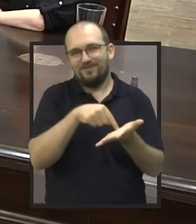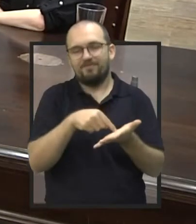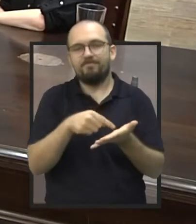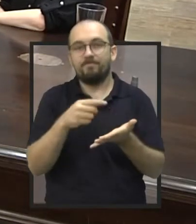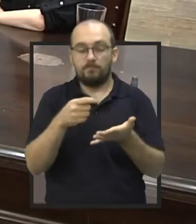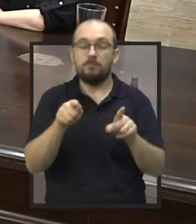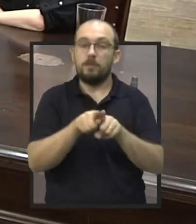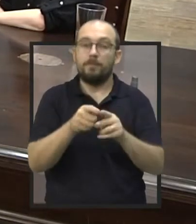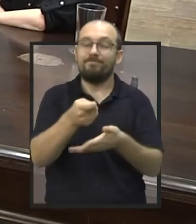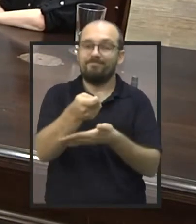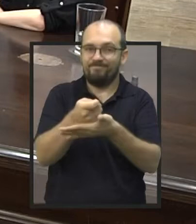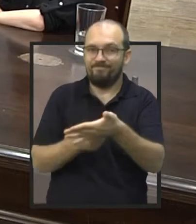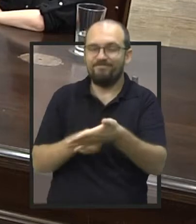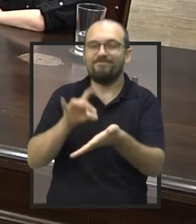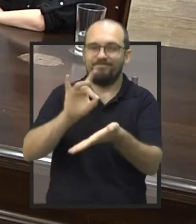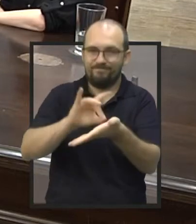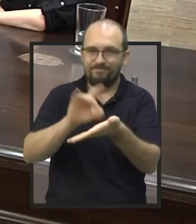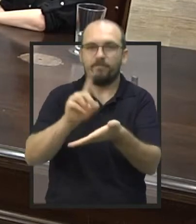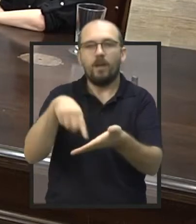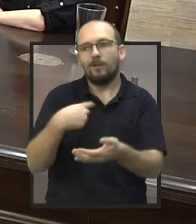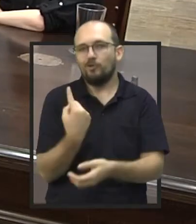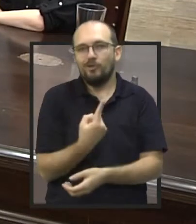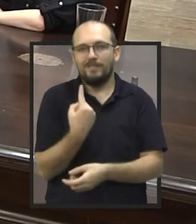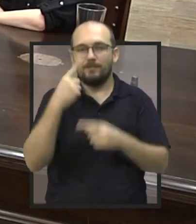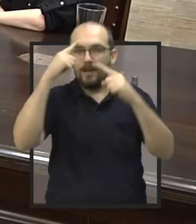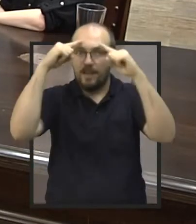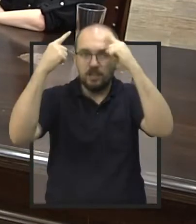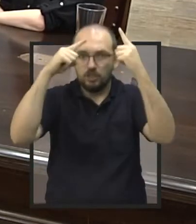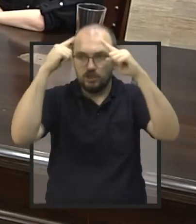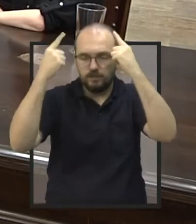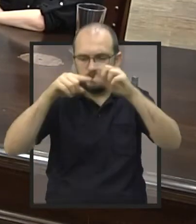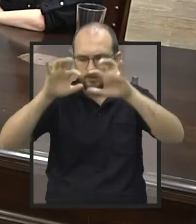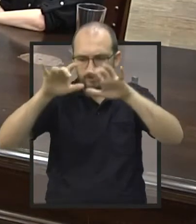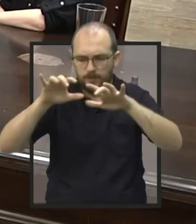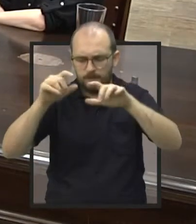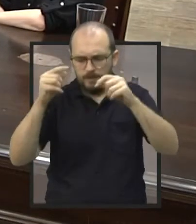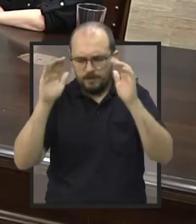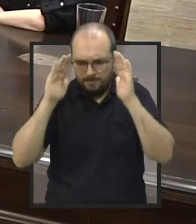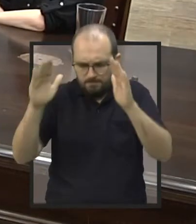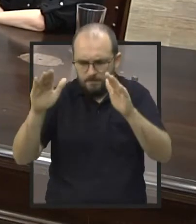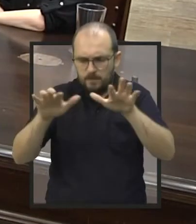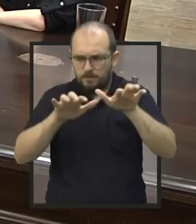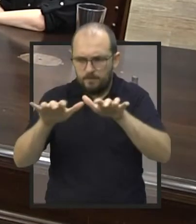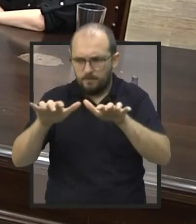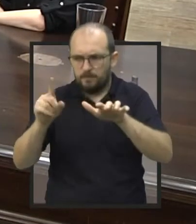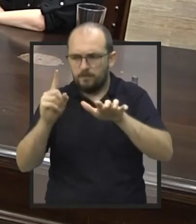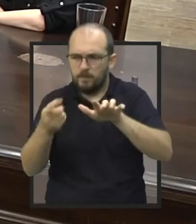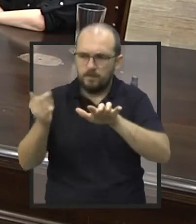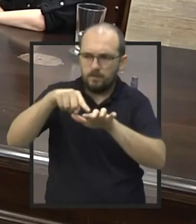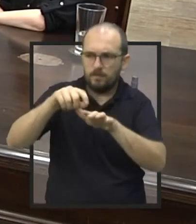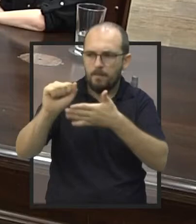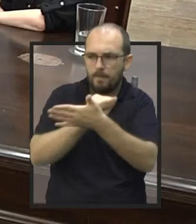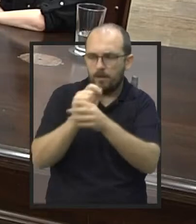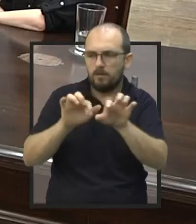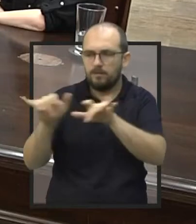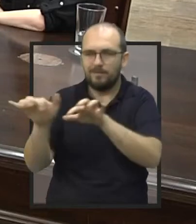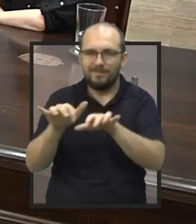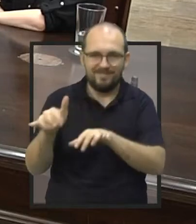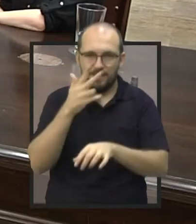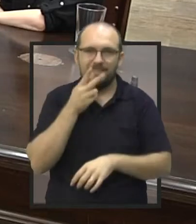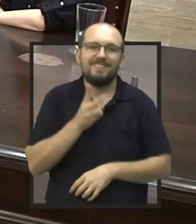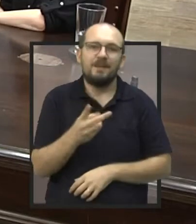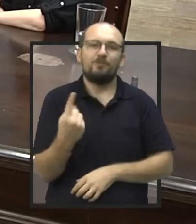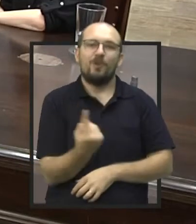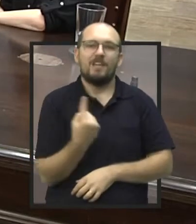ela é solitária, né? Mas assim, a discussão sobre o livro pode ser algo coletivo, que é algo que eu acho